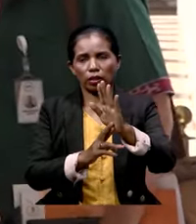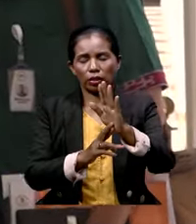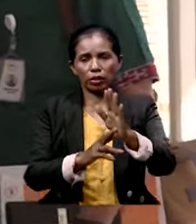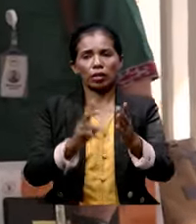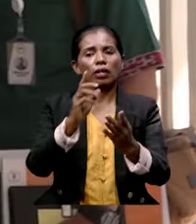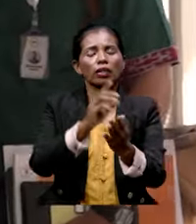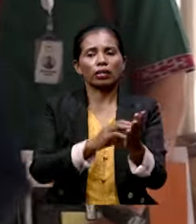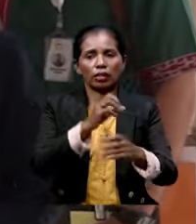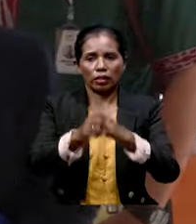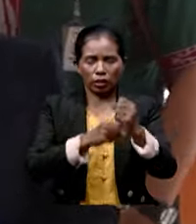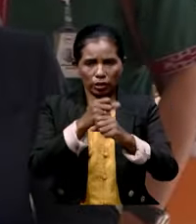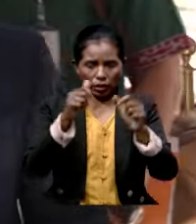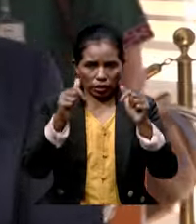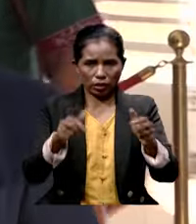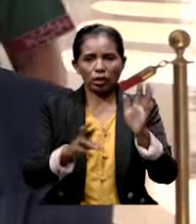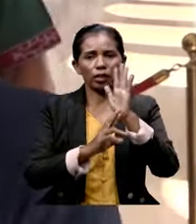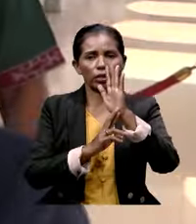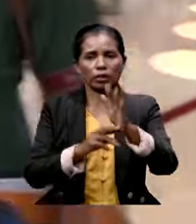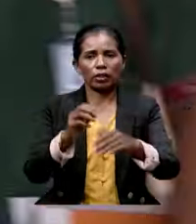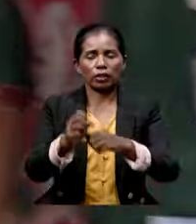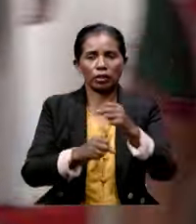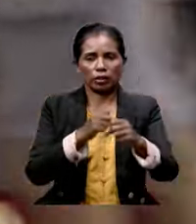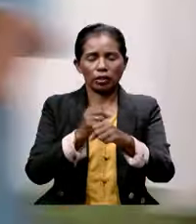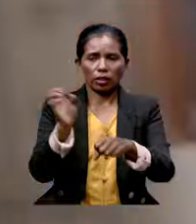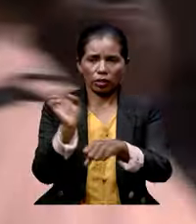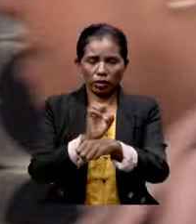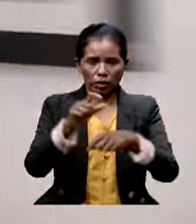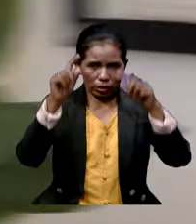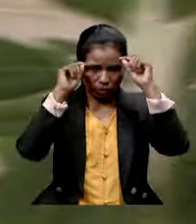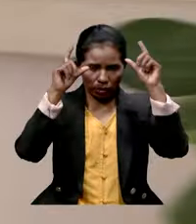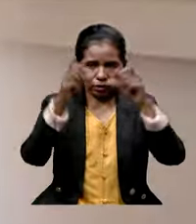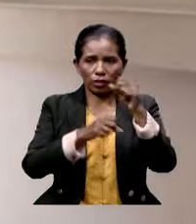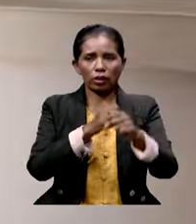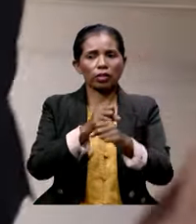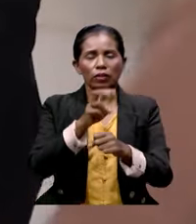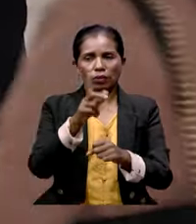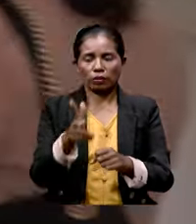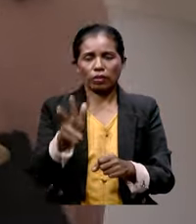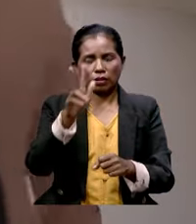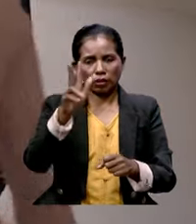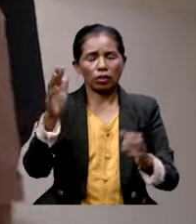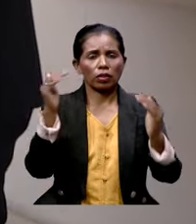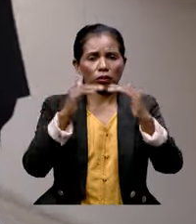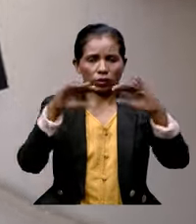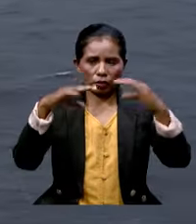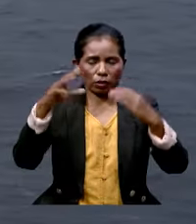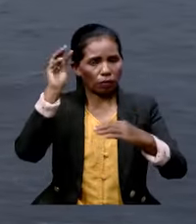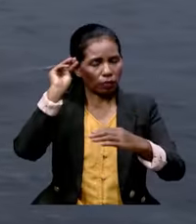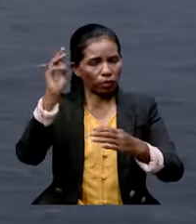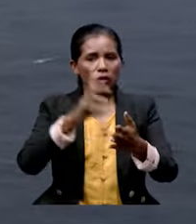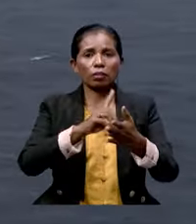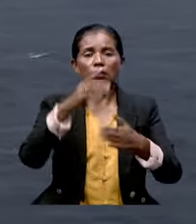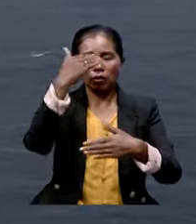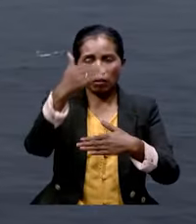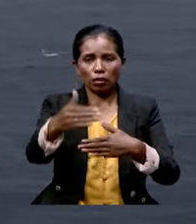minerai Batinangne no relatório anual desemprego econômico Timor-Leste Tinang Riuroron Resintolu e a reunião com o Conselho Ministro. E a semana oin a